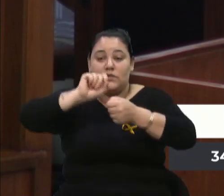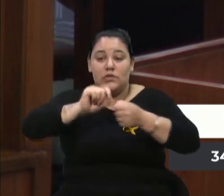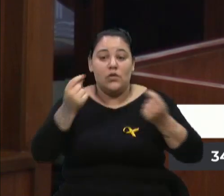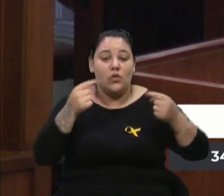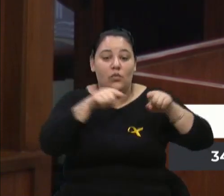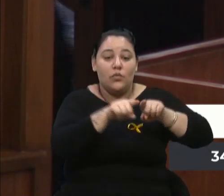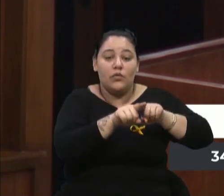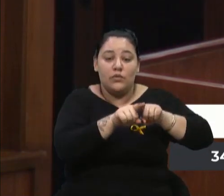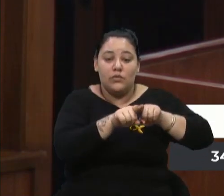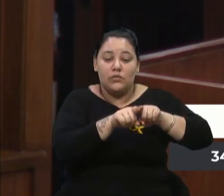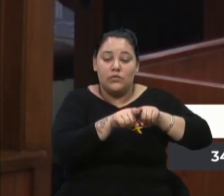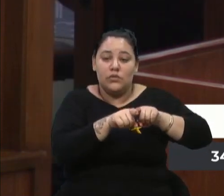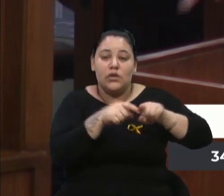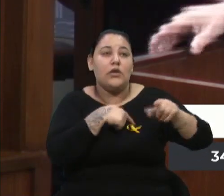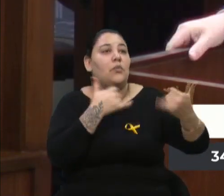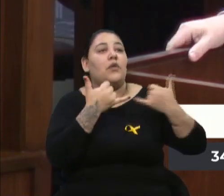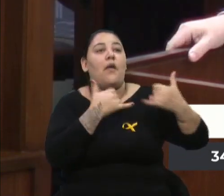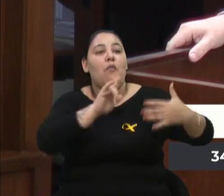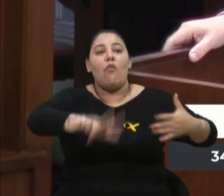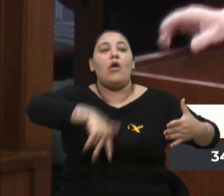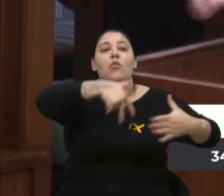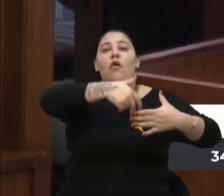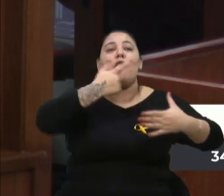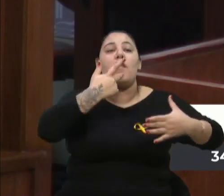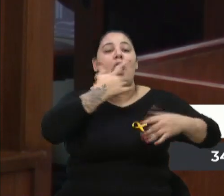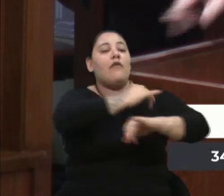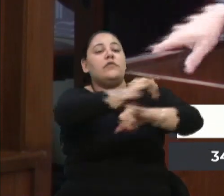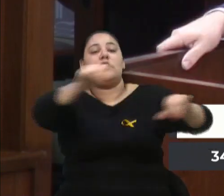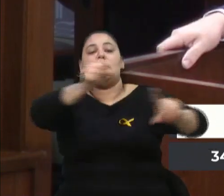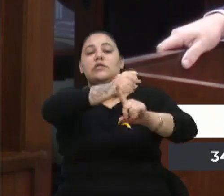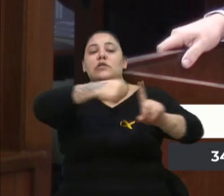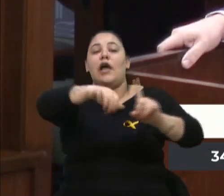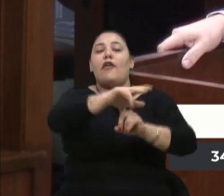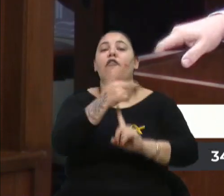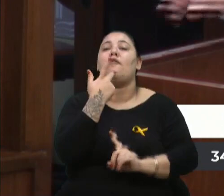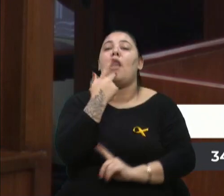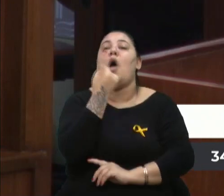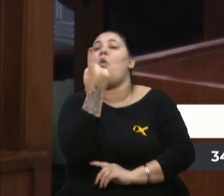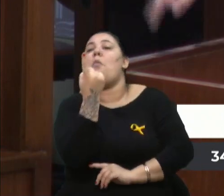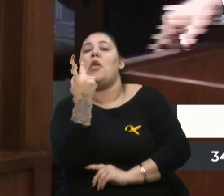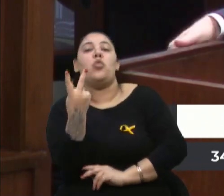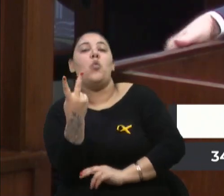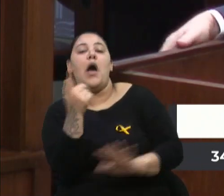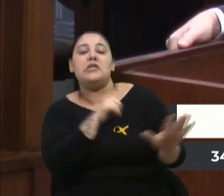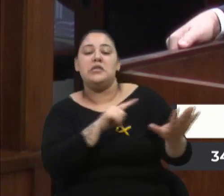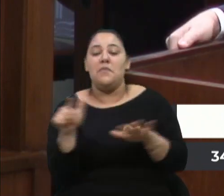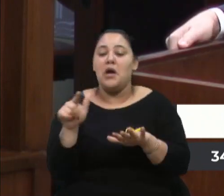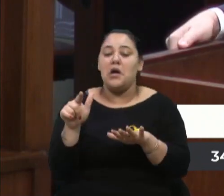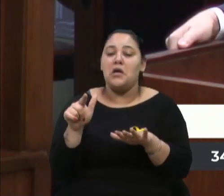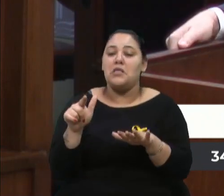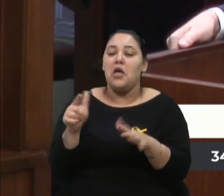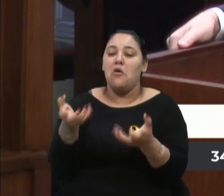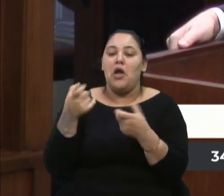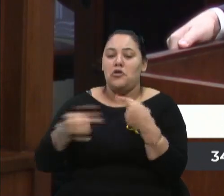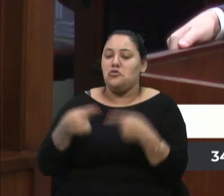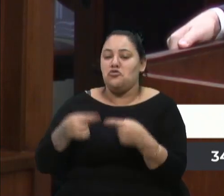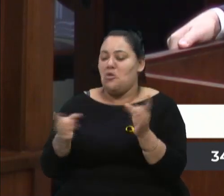aqui dizer para a sociedade: olha, em uma semana, em 2 semanas, quero que esteja essa matéria sendo debatida